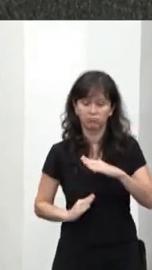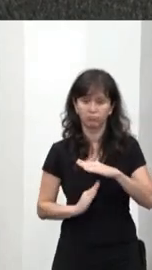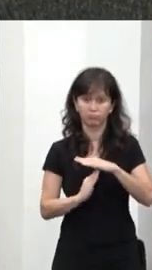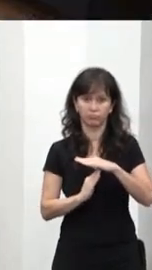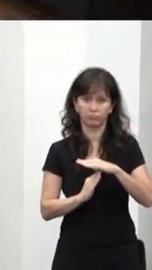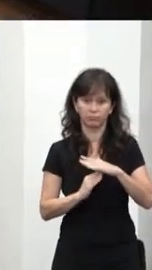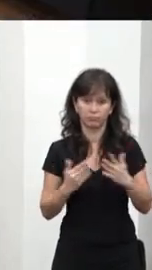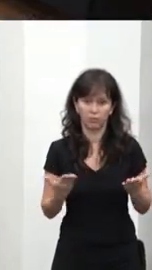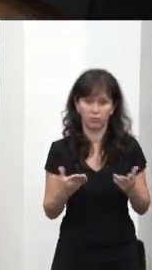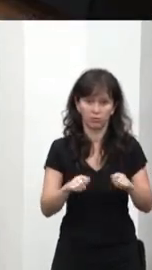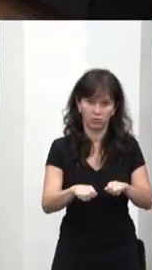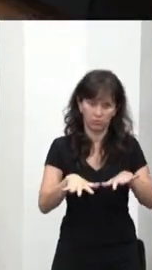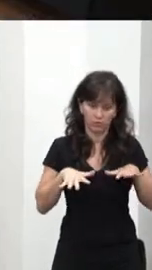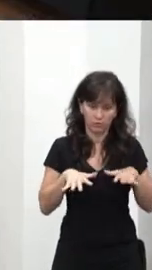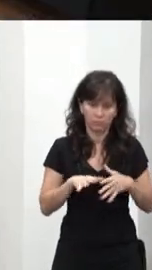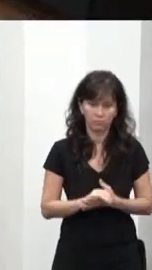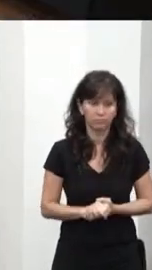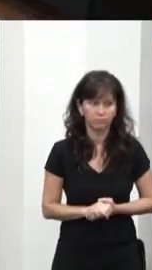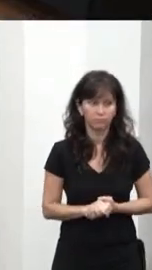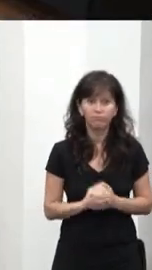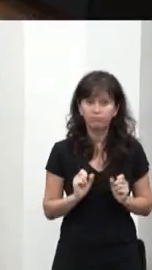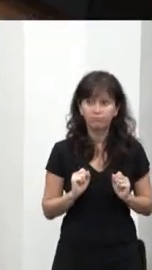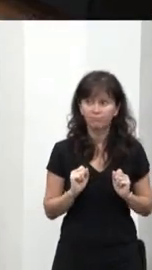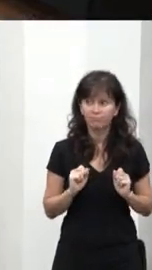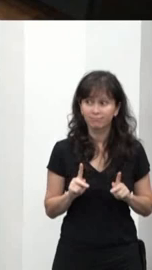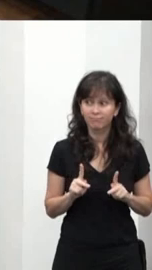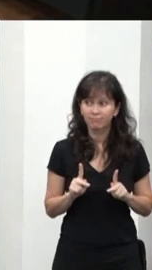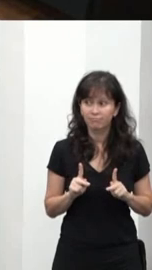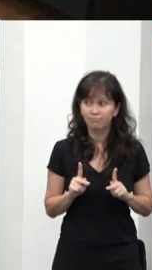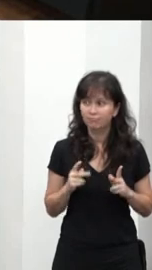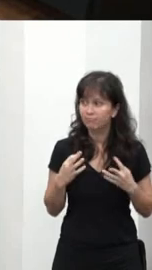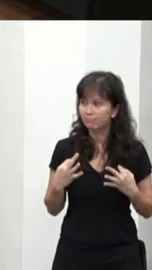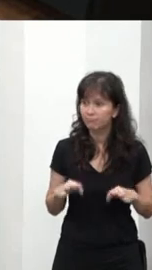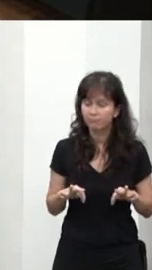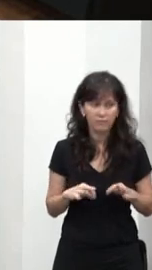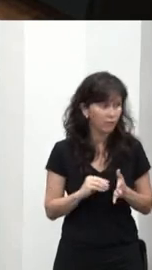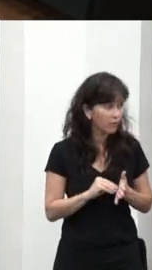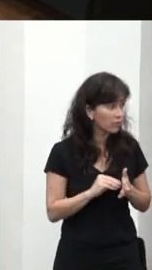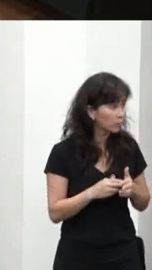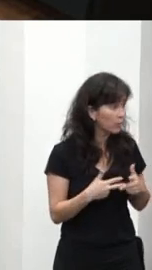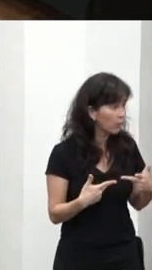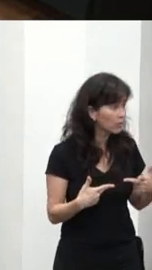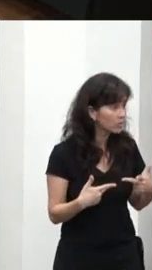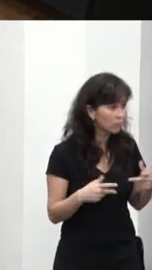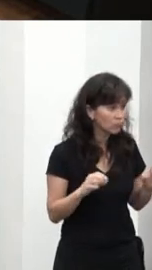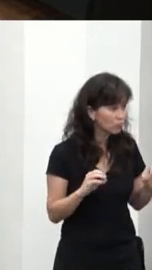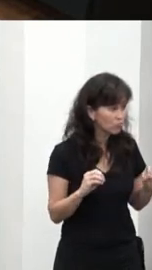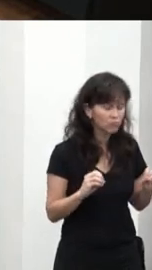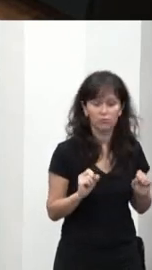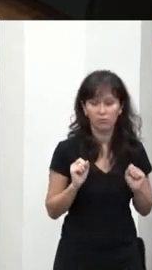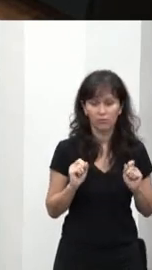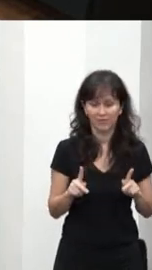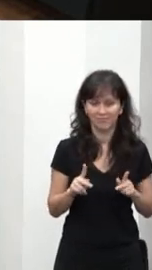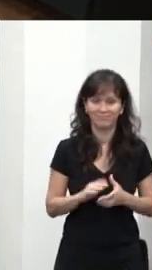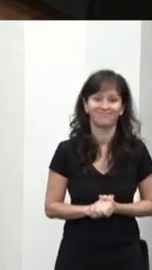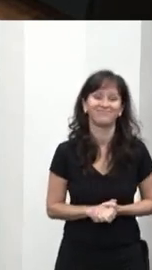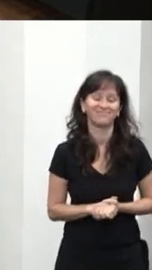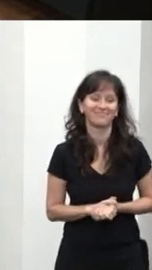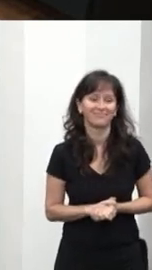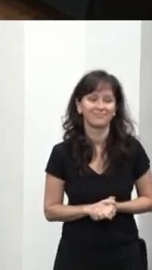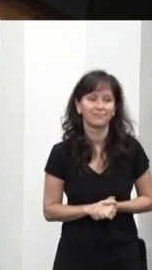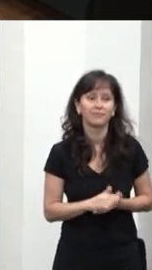isso é isso gente faltou alguma coisa é isso então tá bom eu vou começar